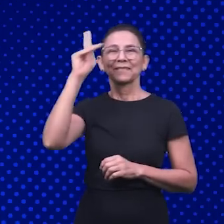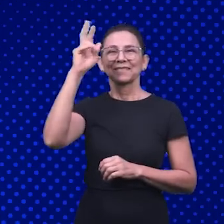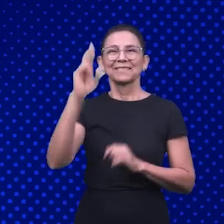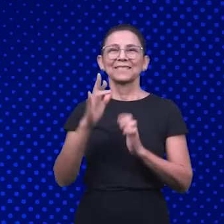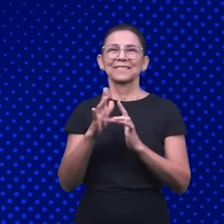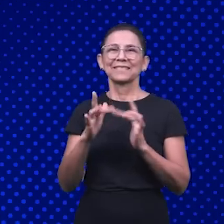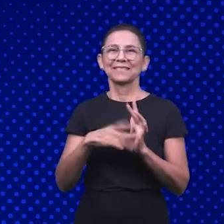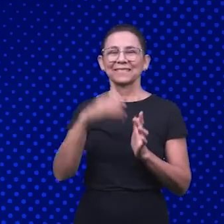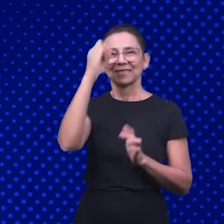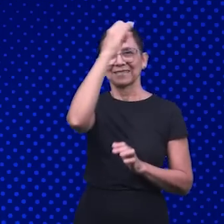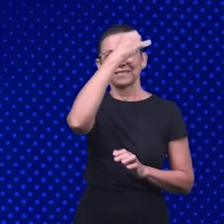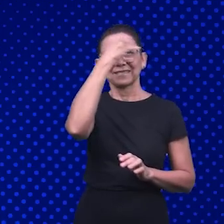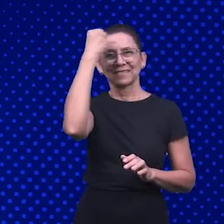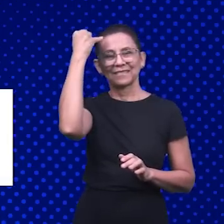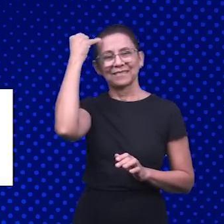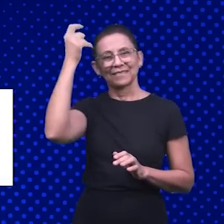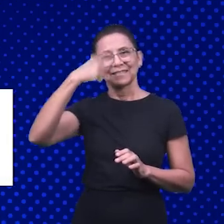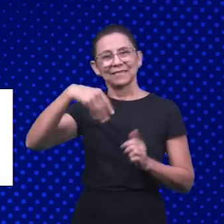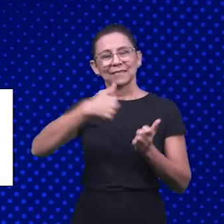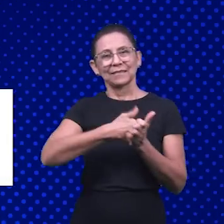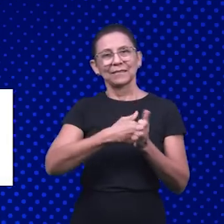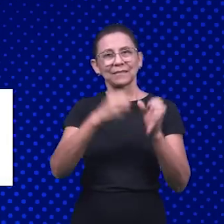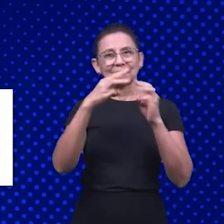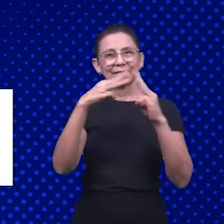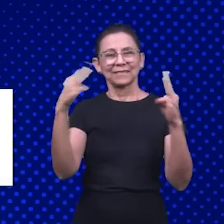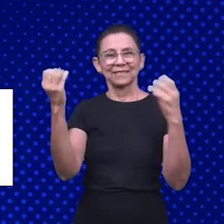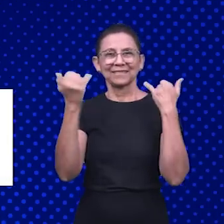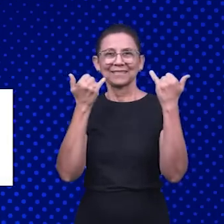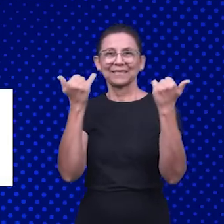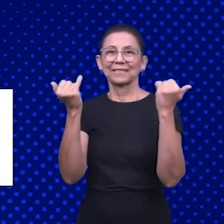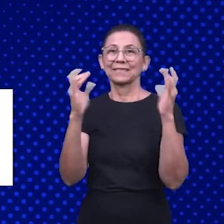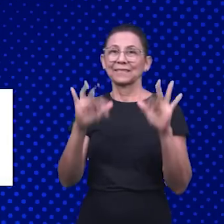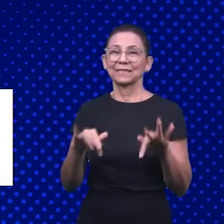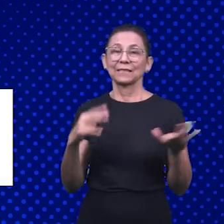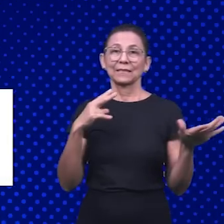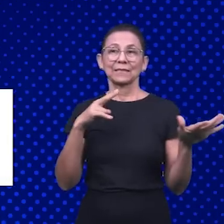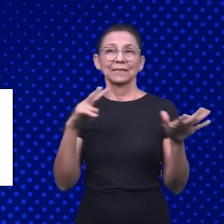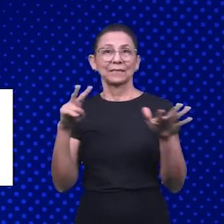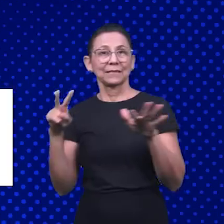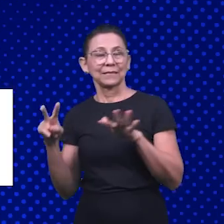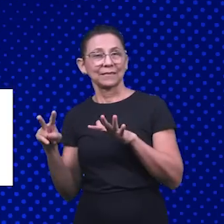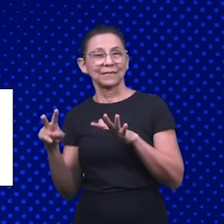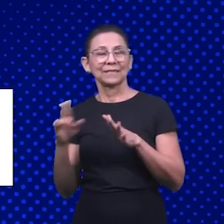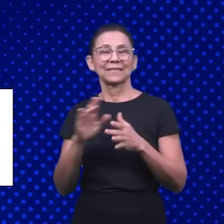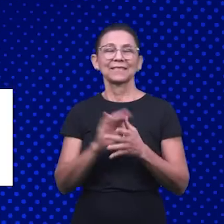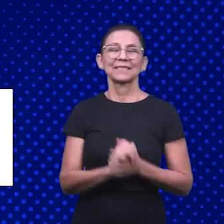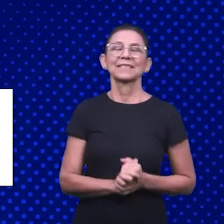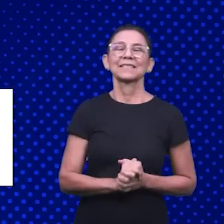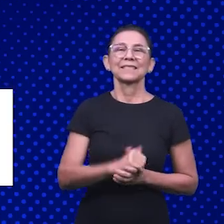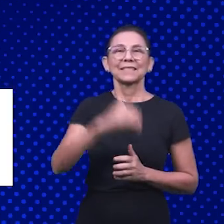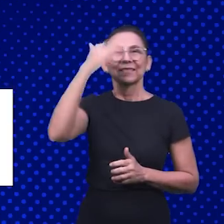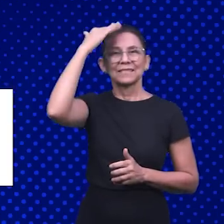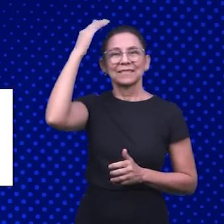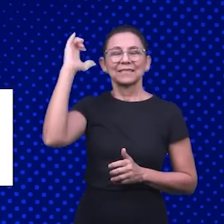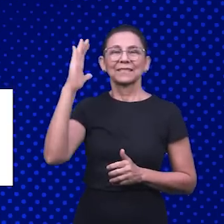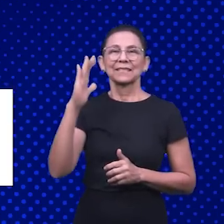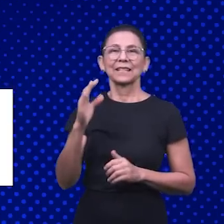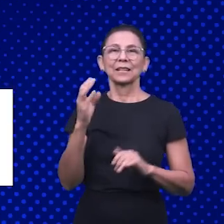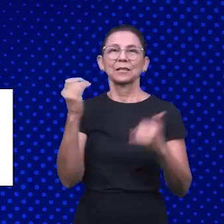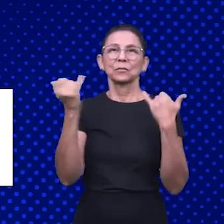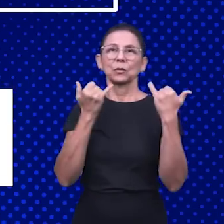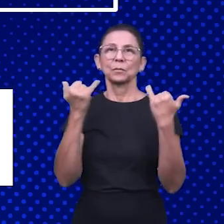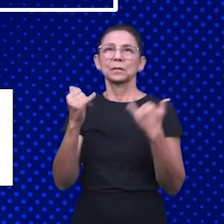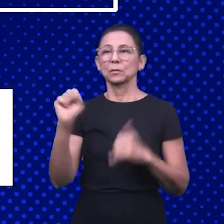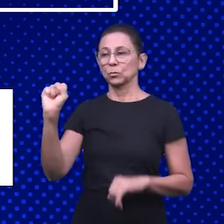Jesus, Jorge Pessoa, irmãos que acompanham o Manaim News, mais um final de semana para falar então do Paraná, e nós vamos começar com a